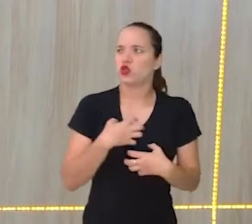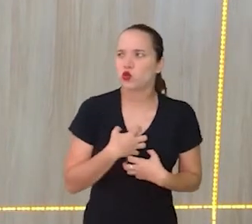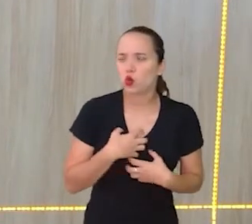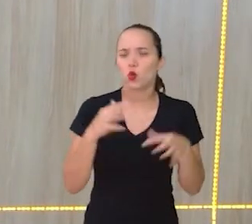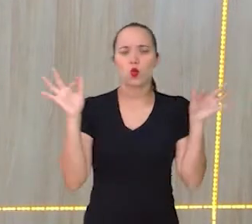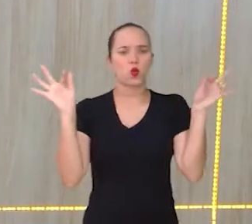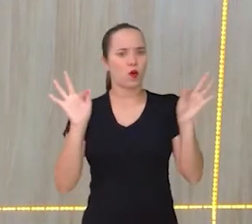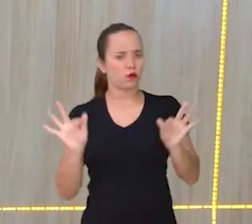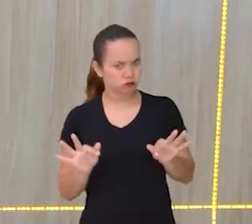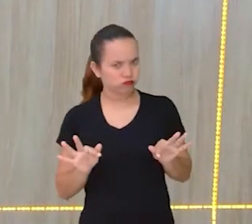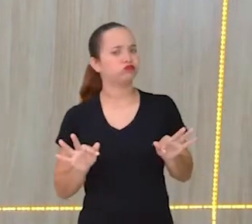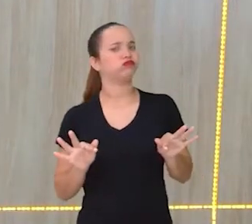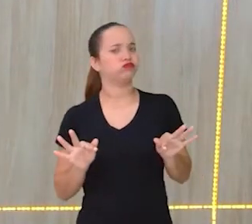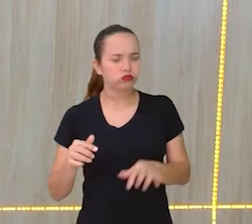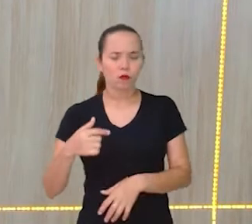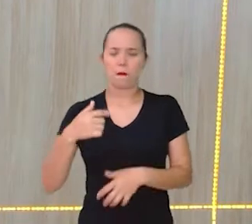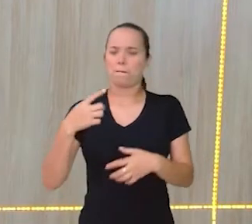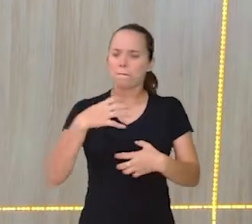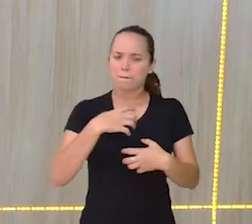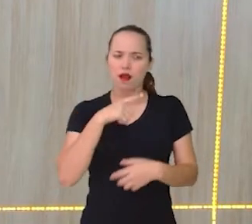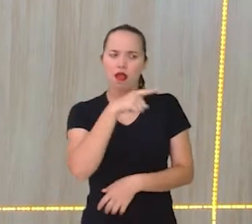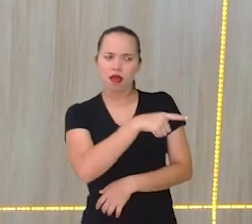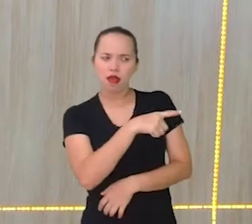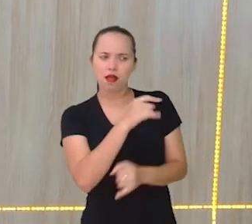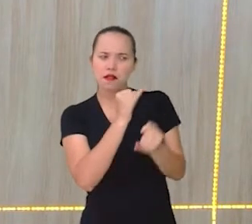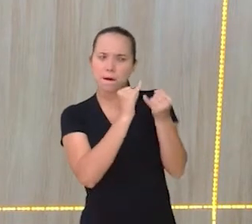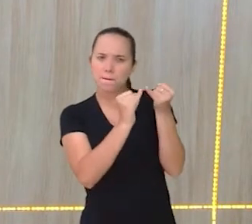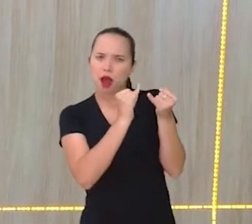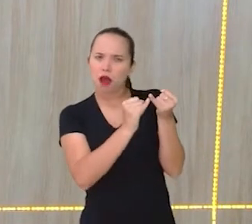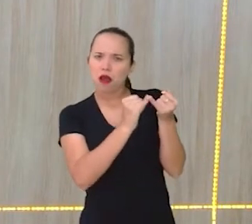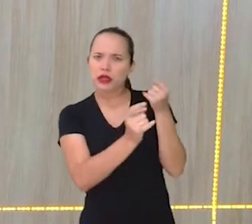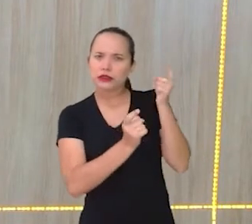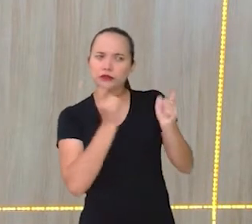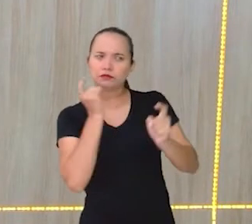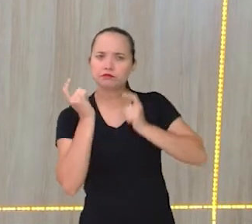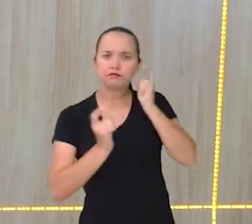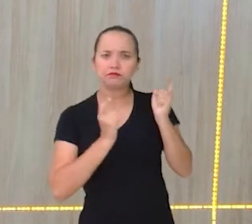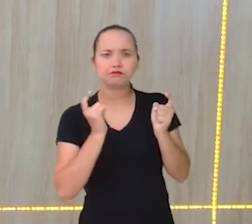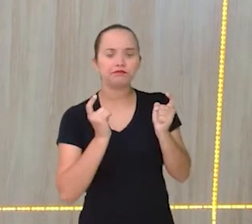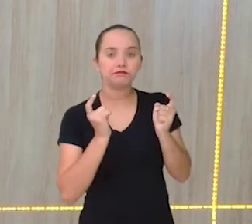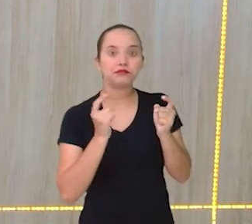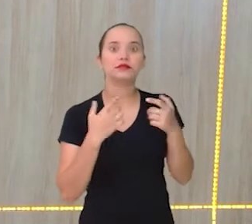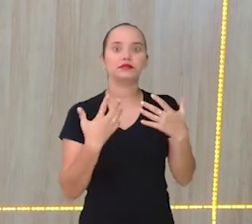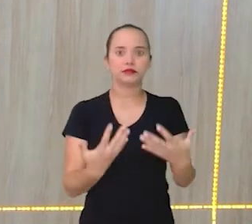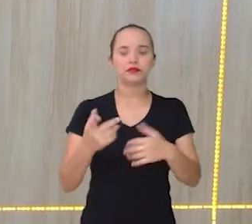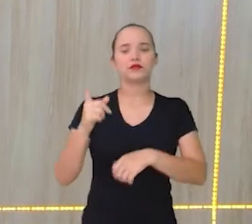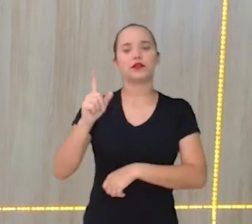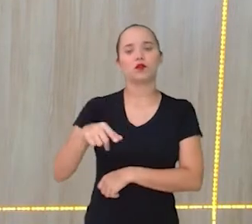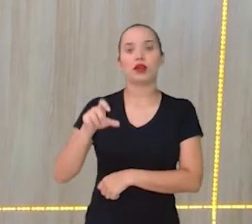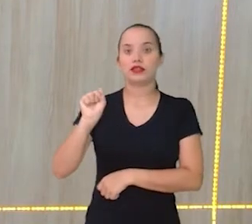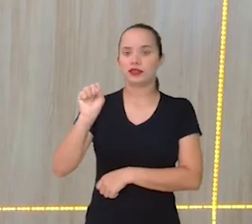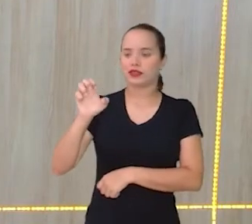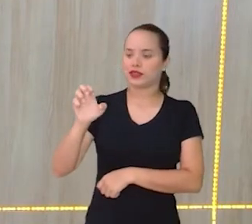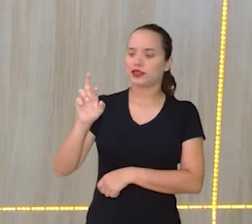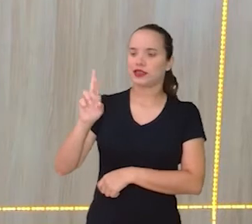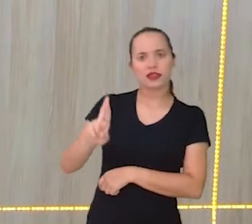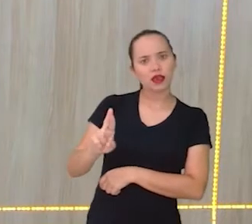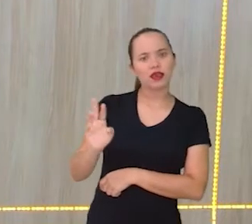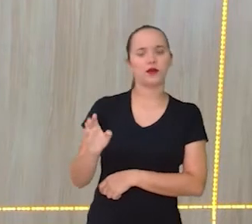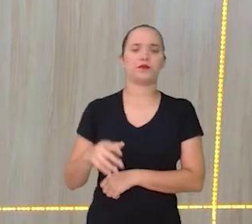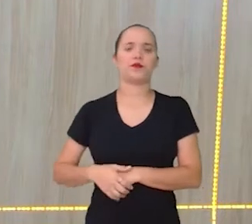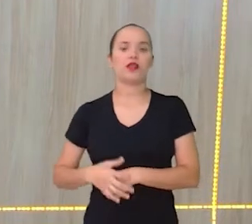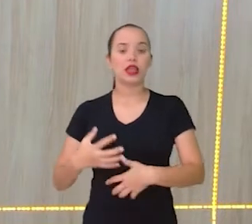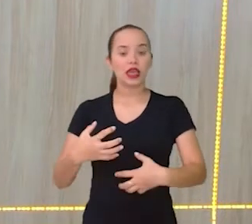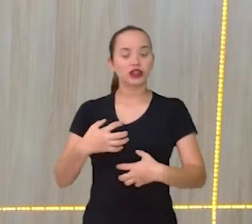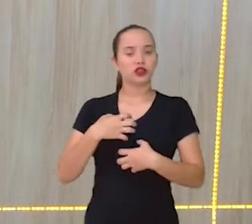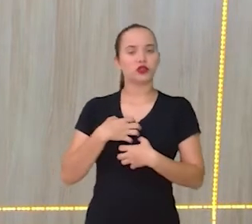feliz, ele parece preocupado. Entenderam? Então, ser, estar,